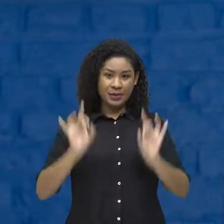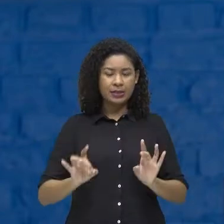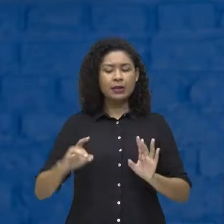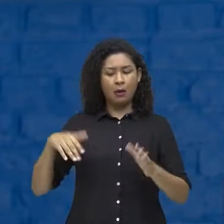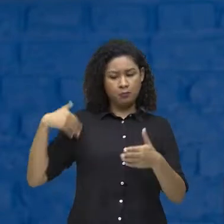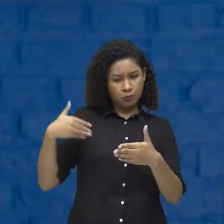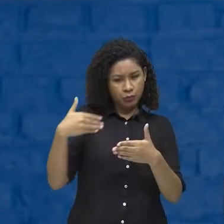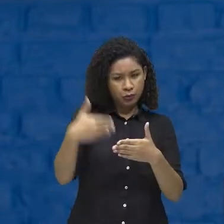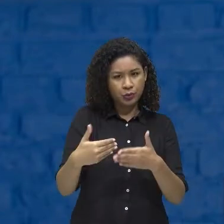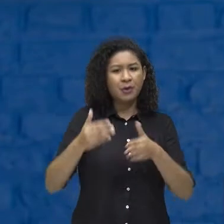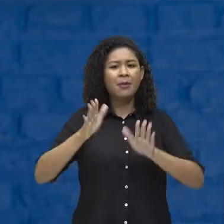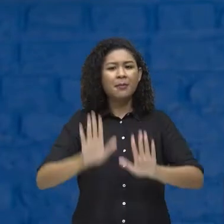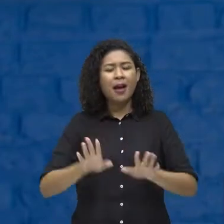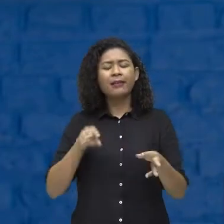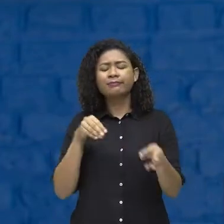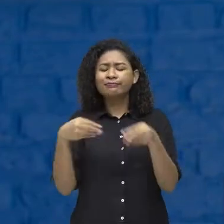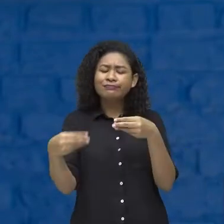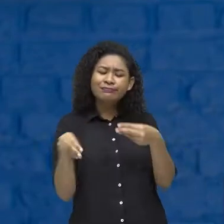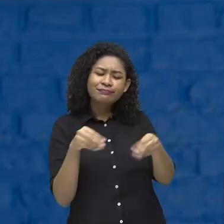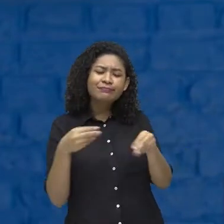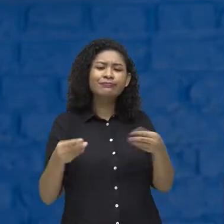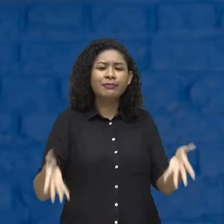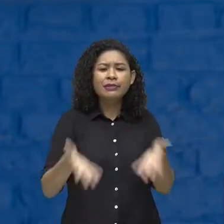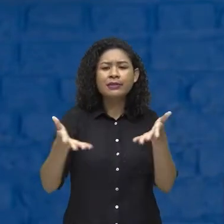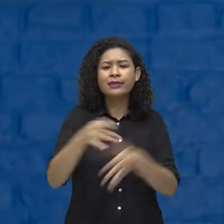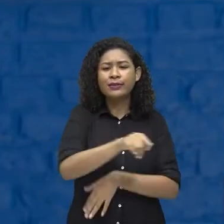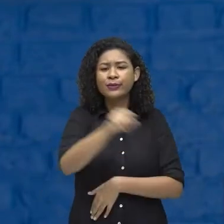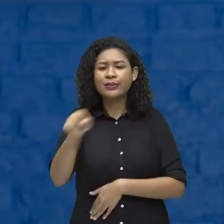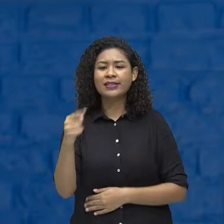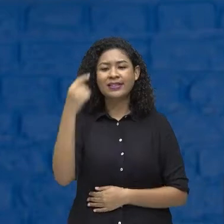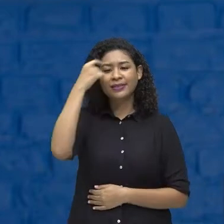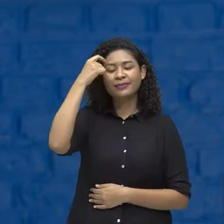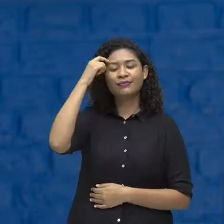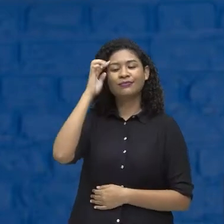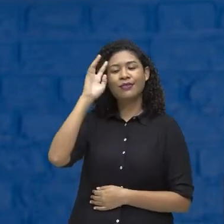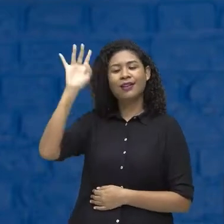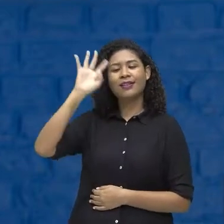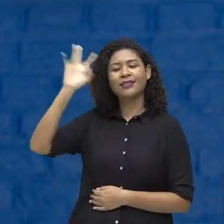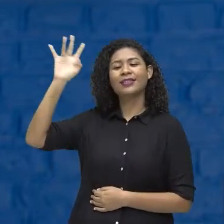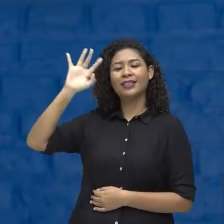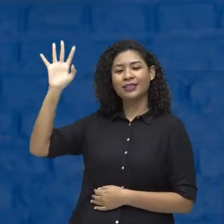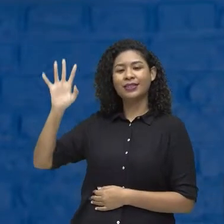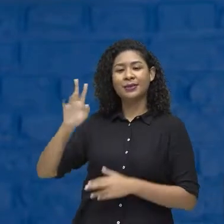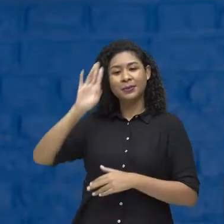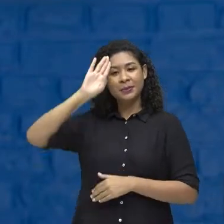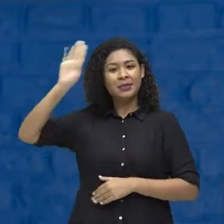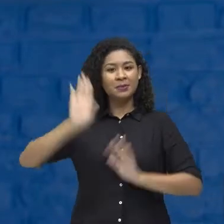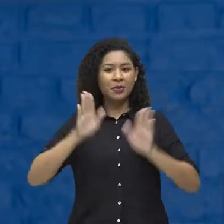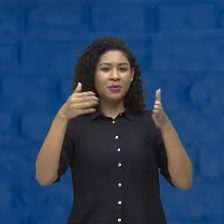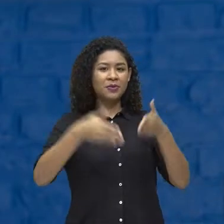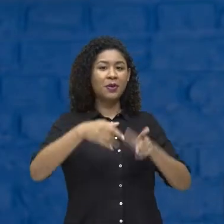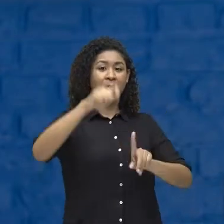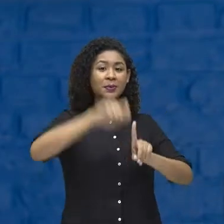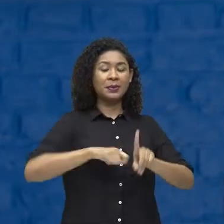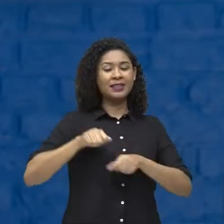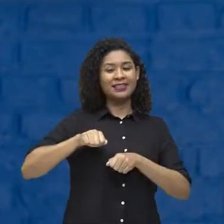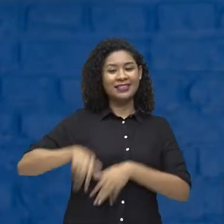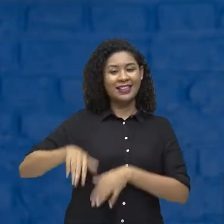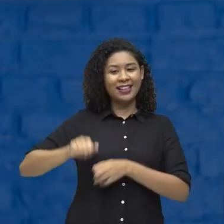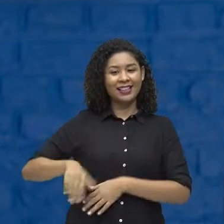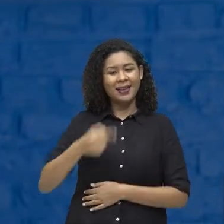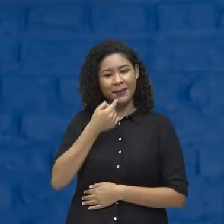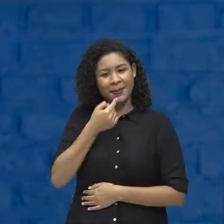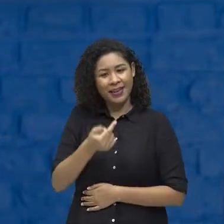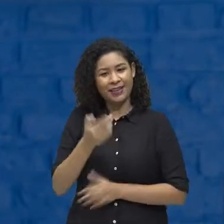de leveza, um ar de reflexão, já preparando o mês de setembro que está chegando aí. Mas antes